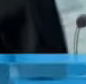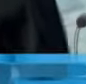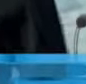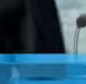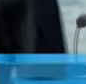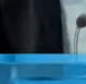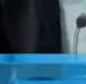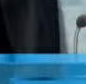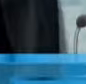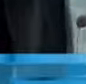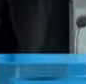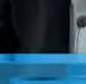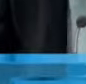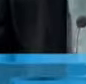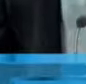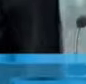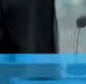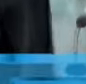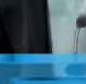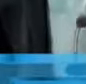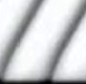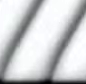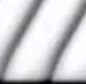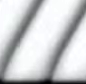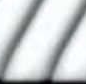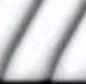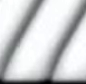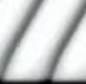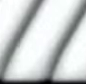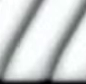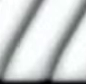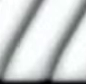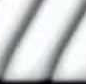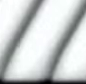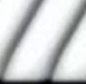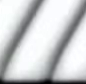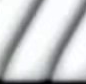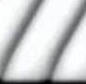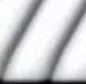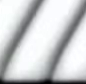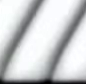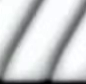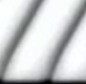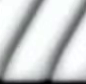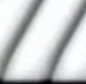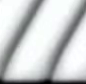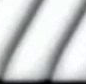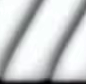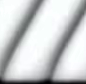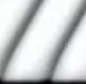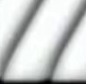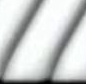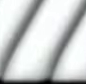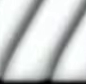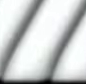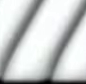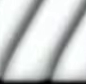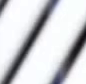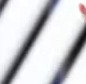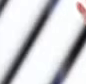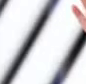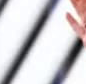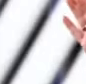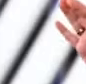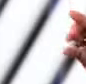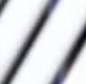Comigo não tem essa de obedecer projeto, não. Eu faço qualquer puxadinho. Primeira linha e segunda linha de material é tudo a mesma coisa. E quando eu falto...